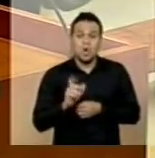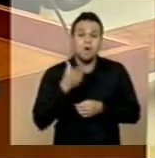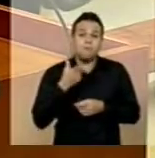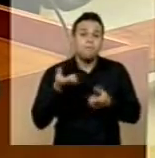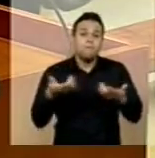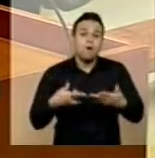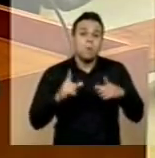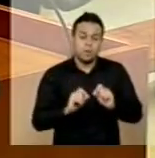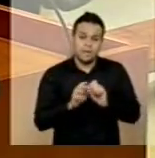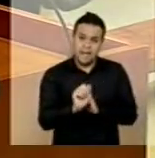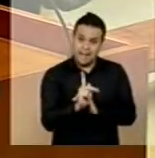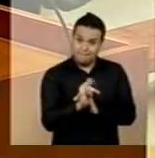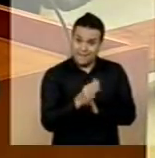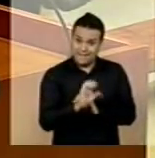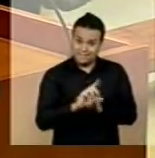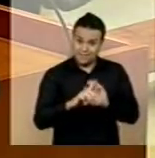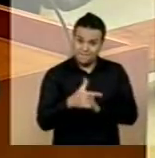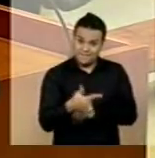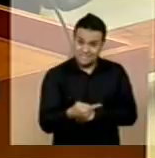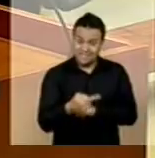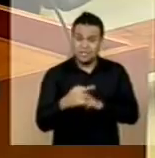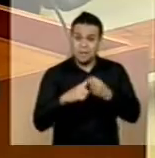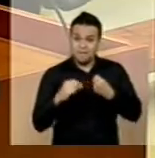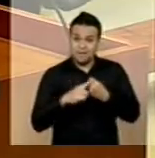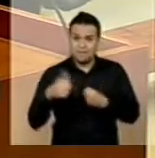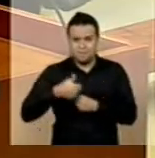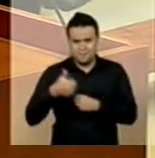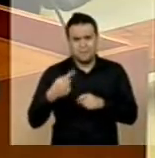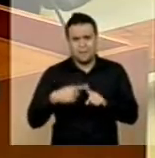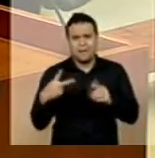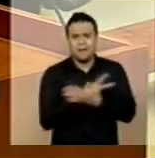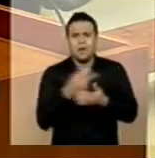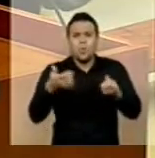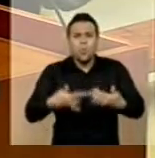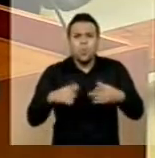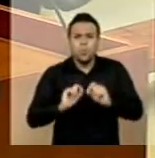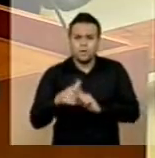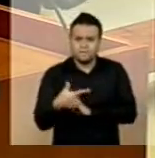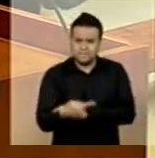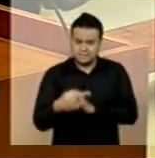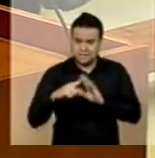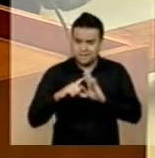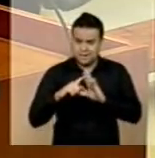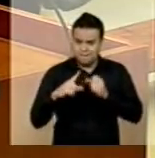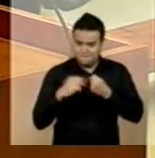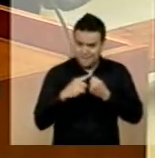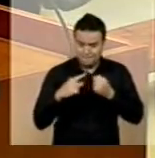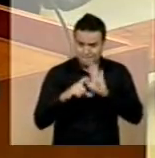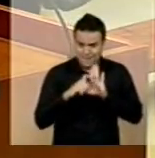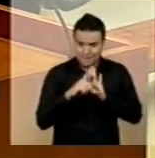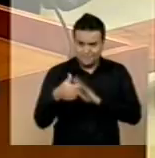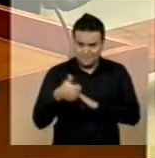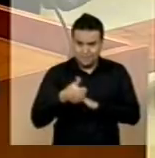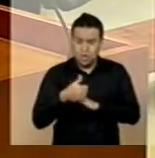A aplicação do 27 parágrafo 1º, porque notem bem, excelências, o 27 parágrafo 1º não é um dispositivo que estende